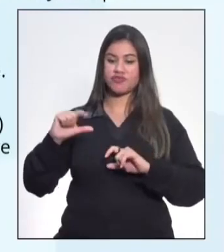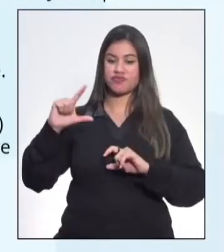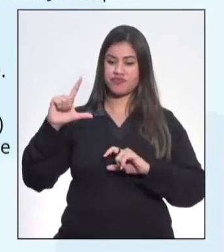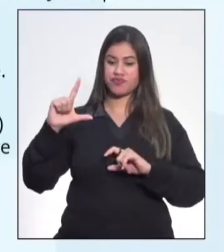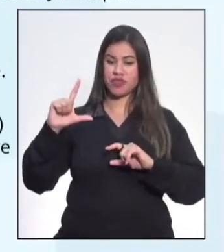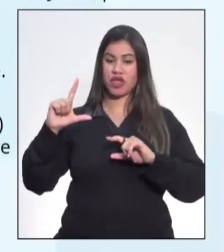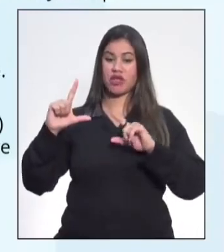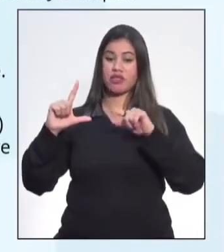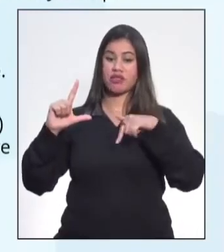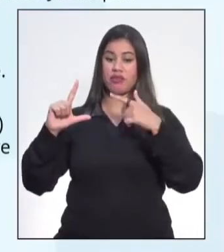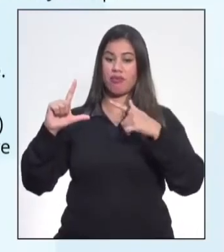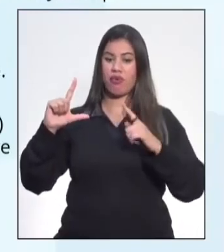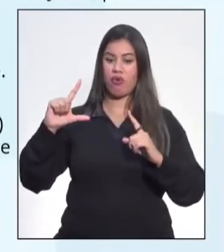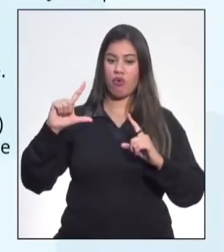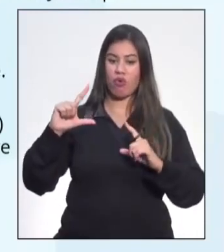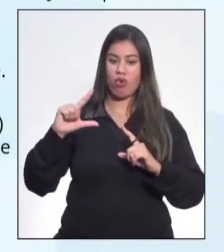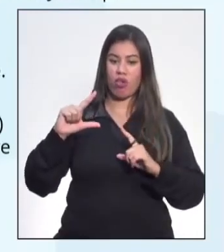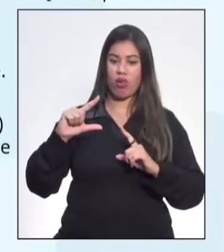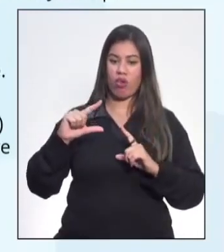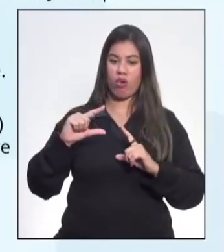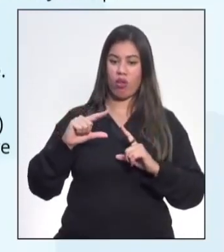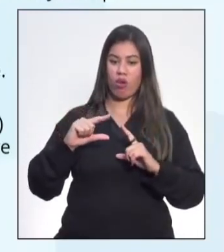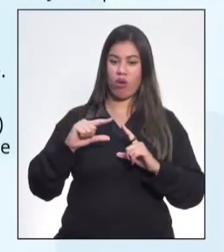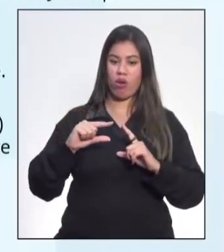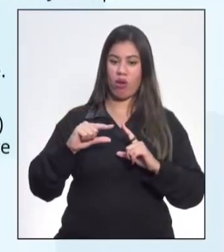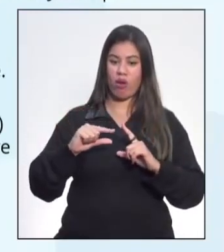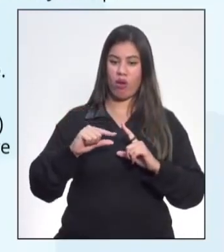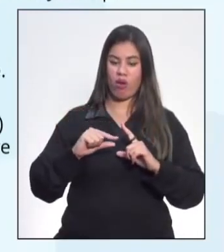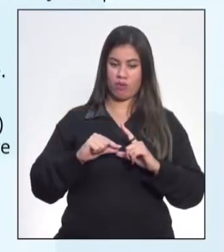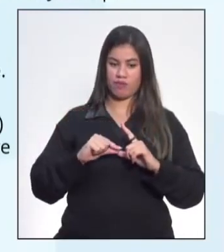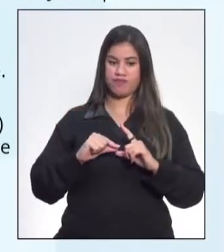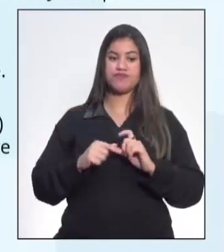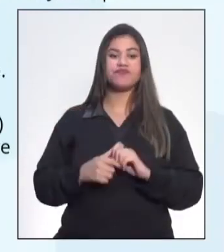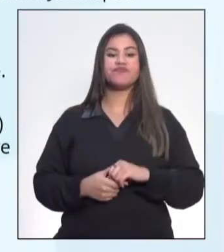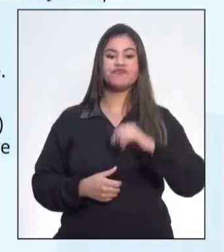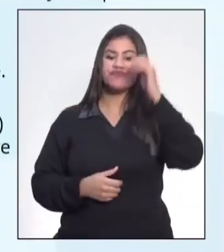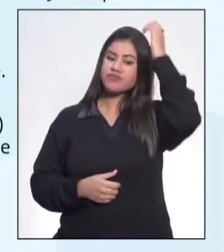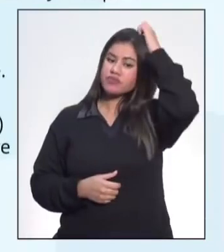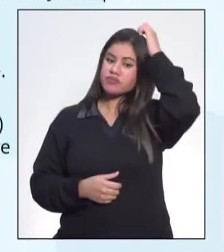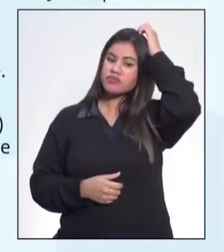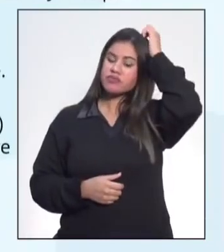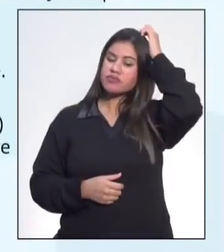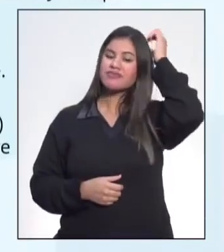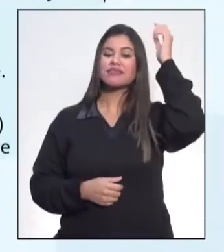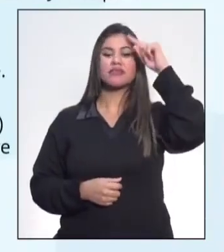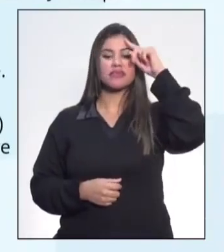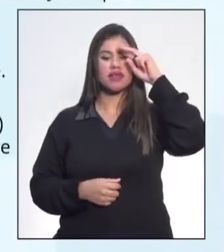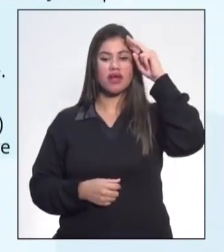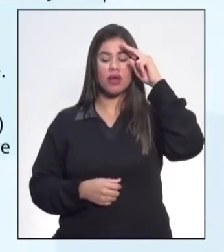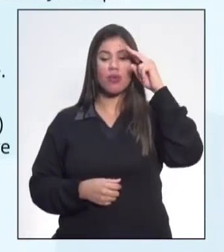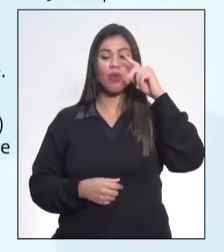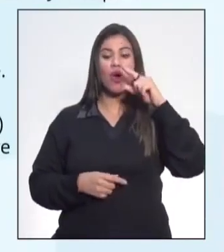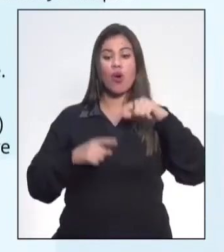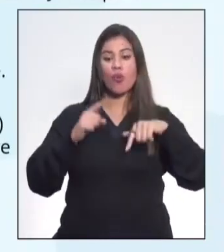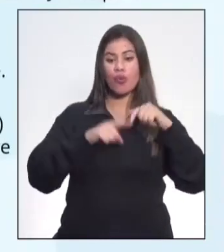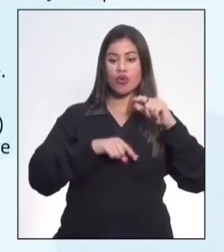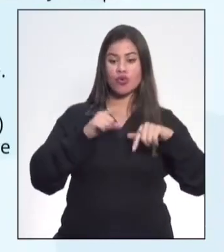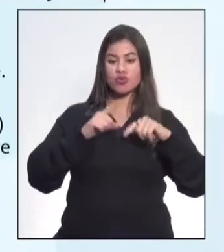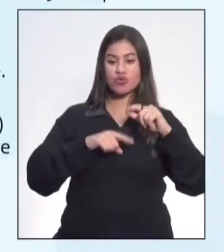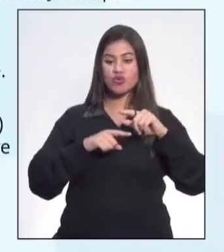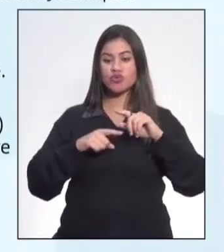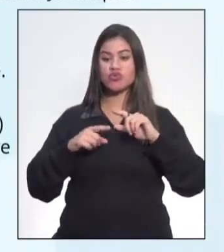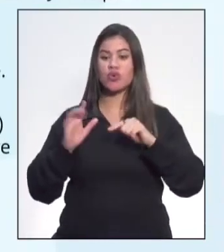decair, né? O que acontece, pessoal? Lembra que é produto menos reagente. Se